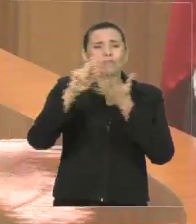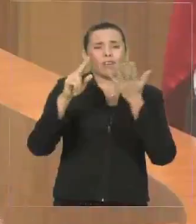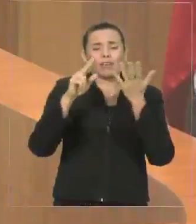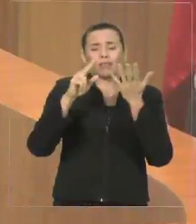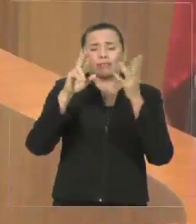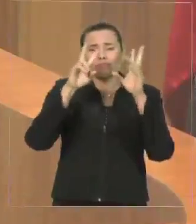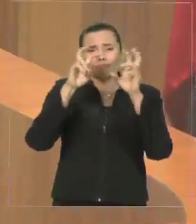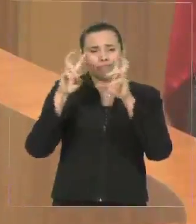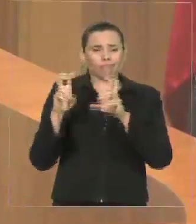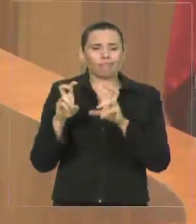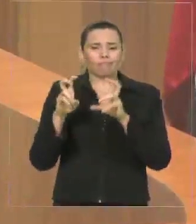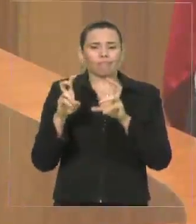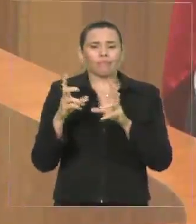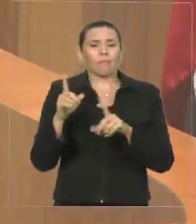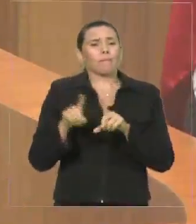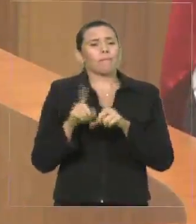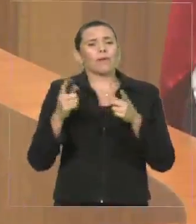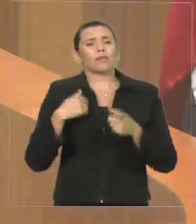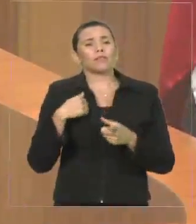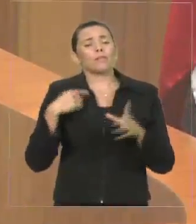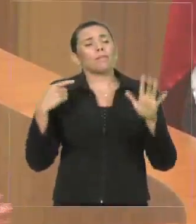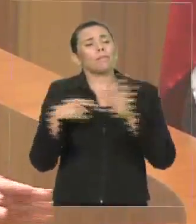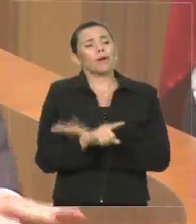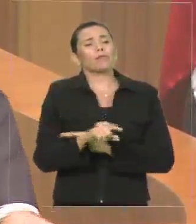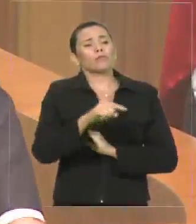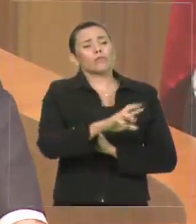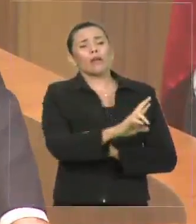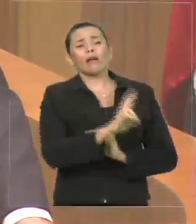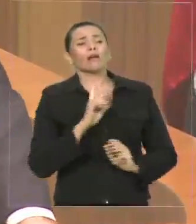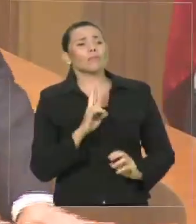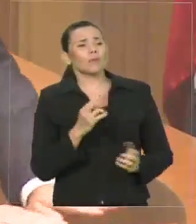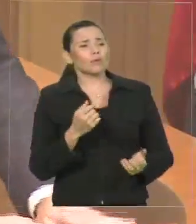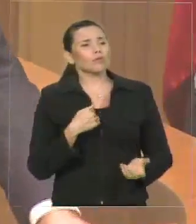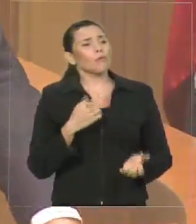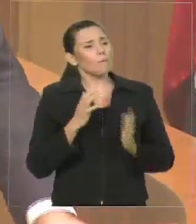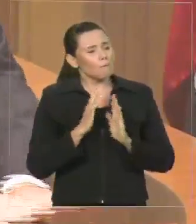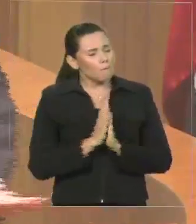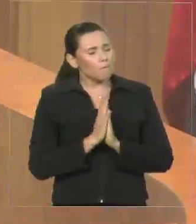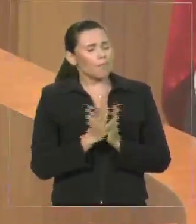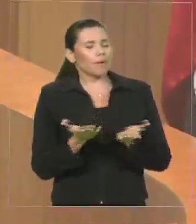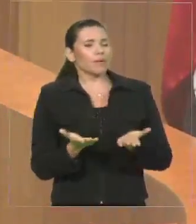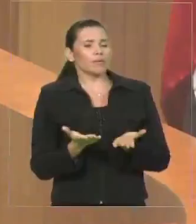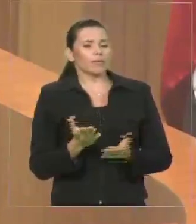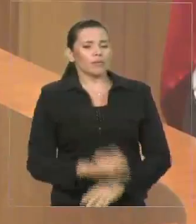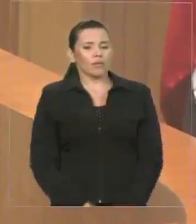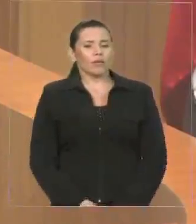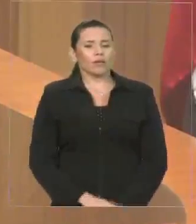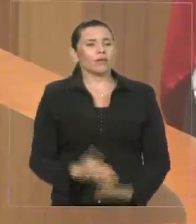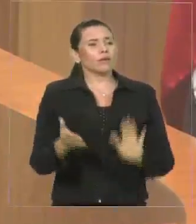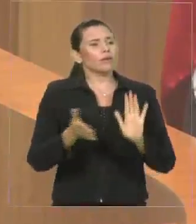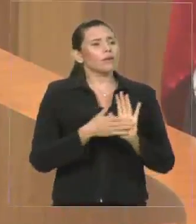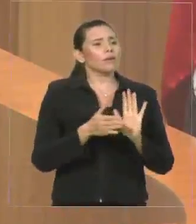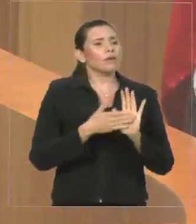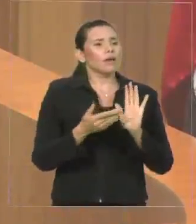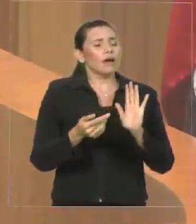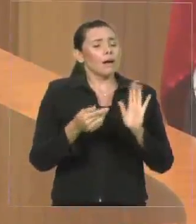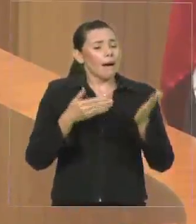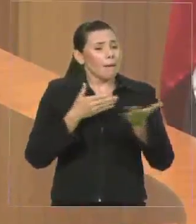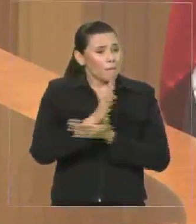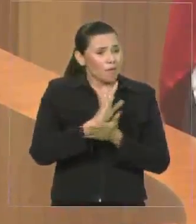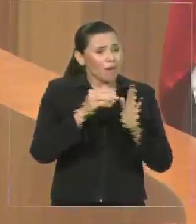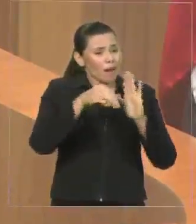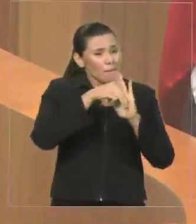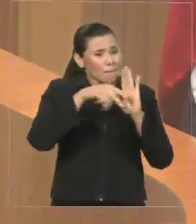explicasse. Onde está a urgência? Primeiro, vamos partir para o pressuposto da relevância e urgência, porque sem ele, sequer, essa